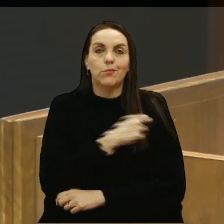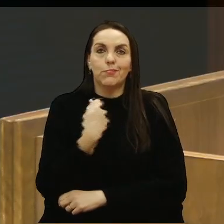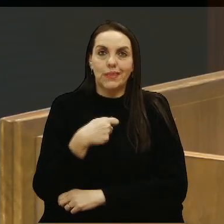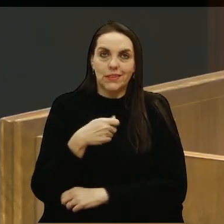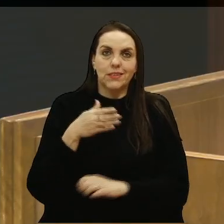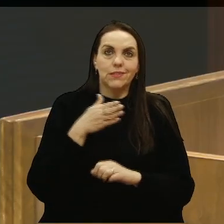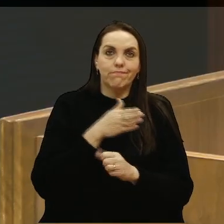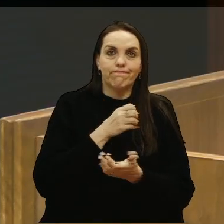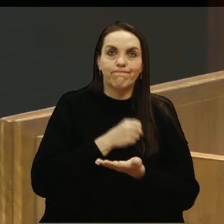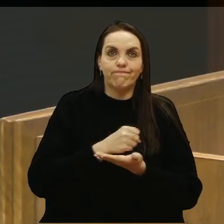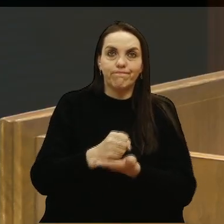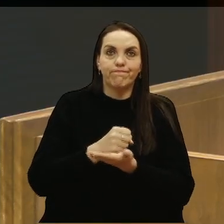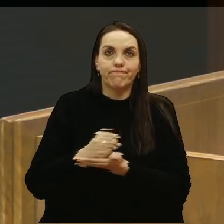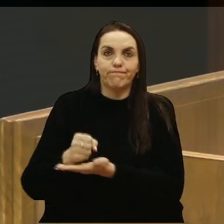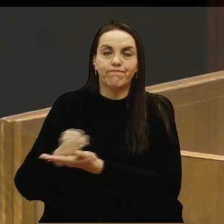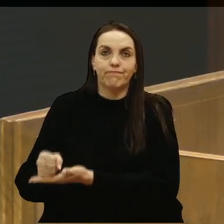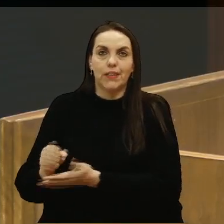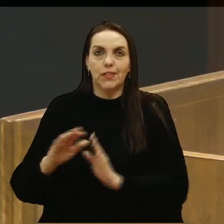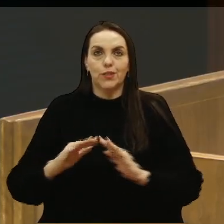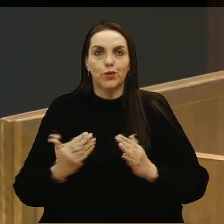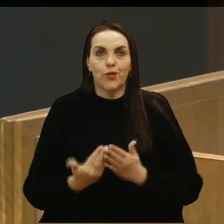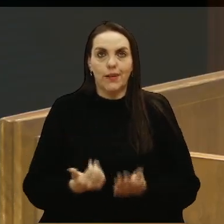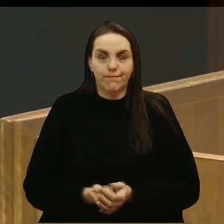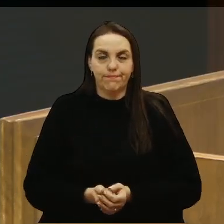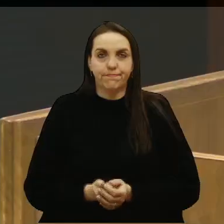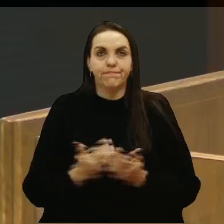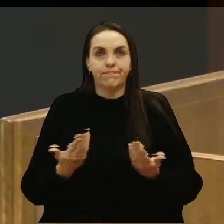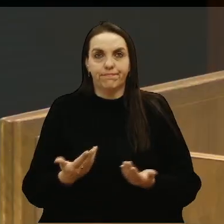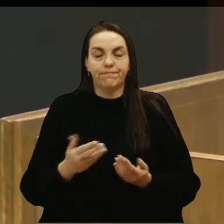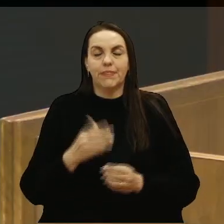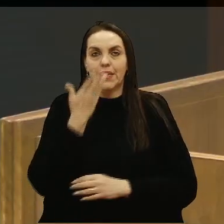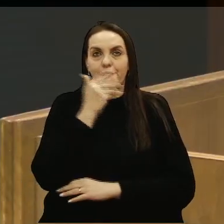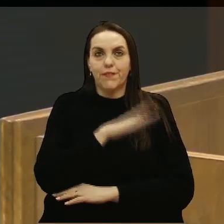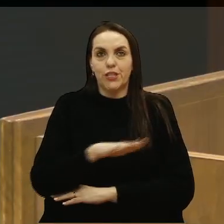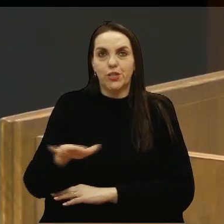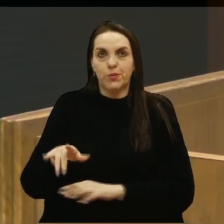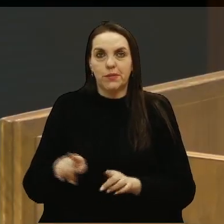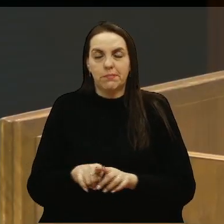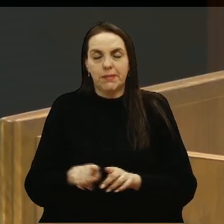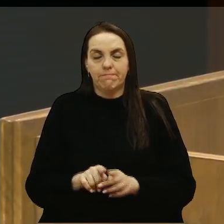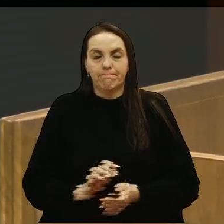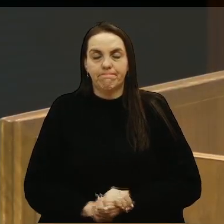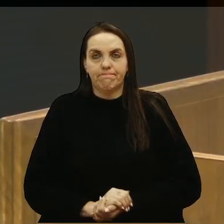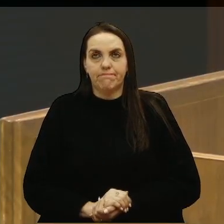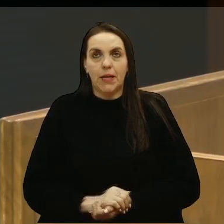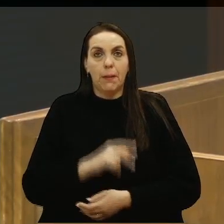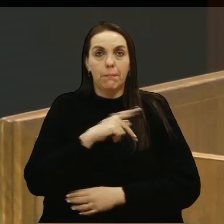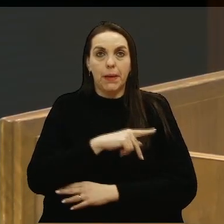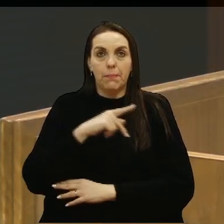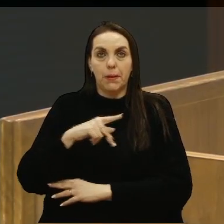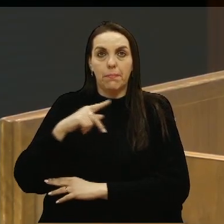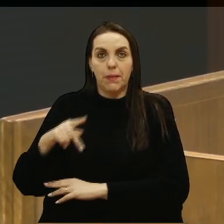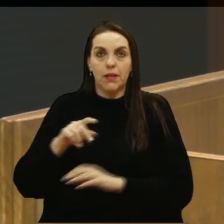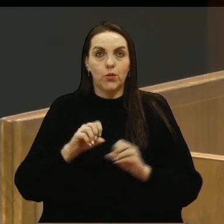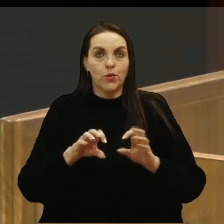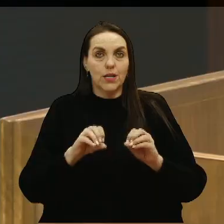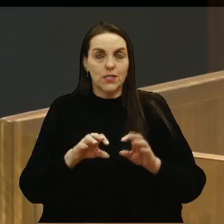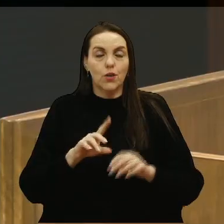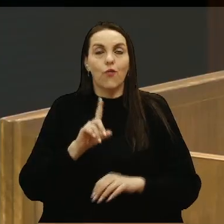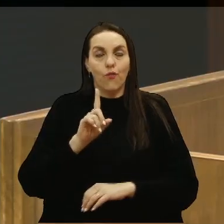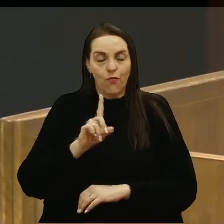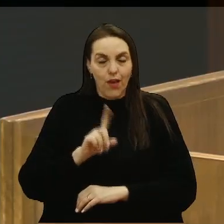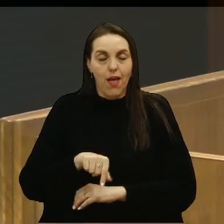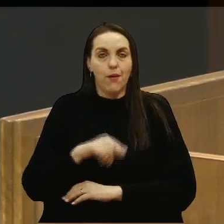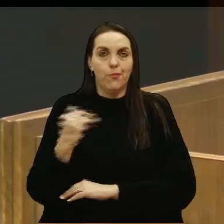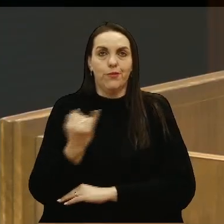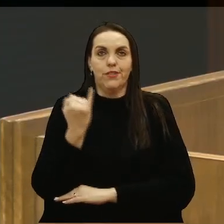lugar. Isso inclui, sim, a rede infantil. E isso, a PPP da educação, vai fazer diferença. Então,